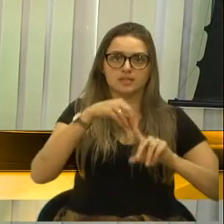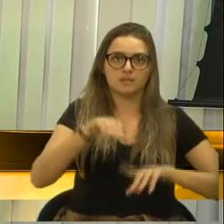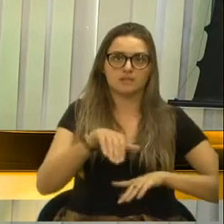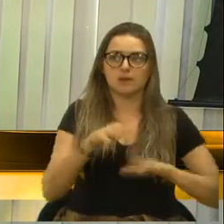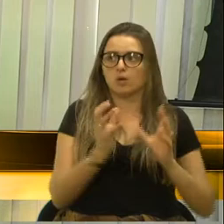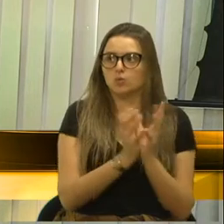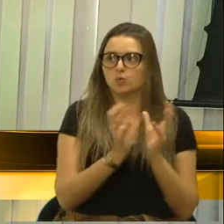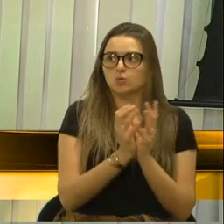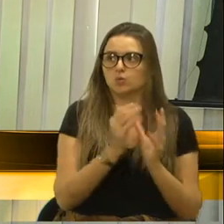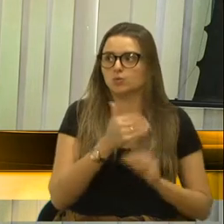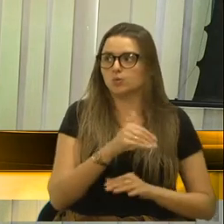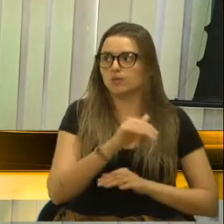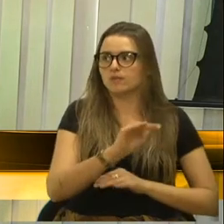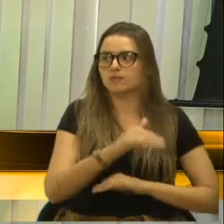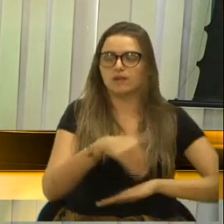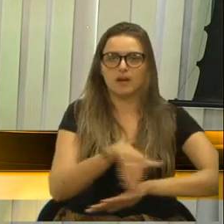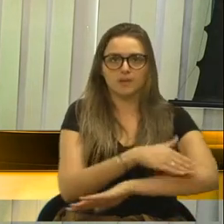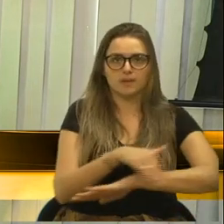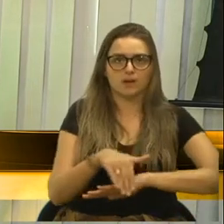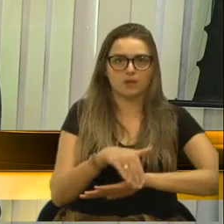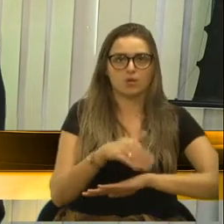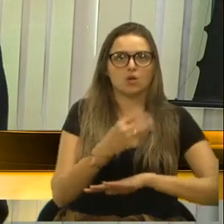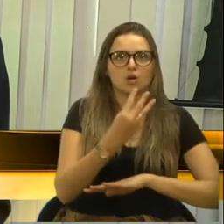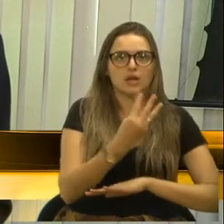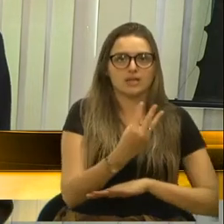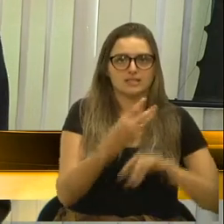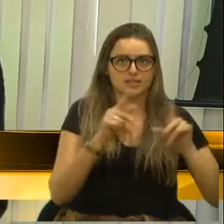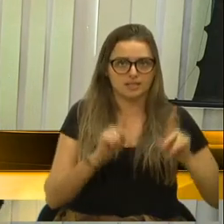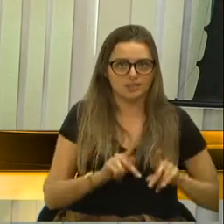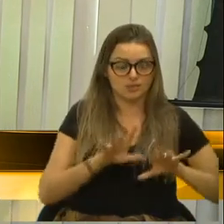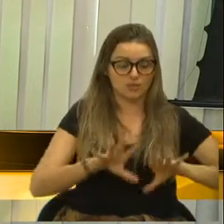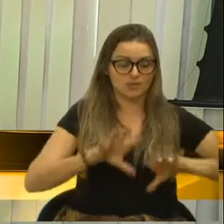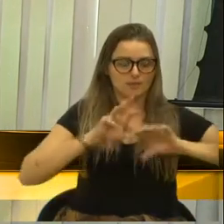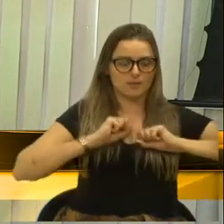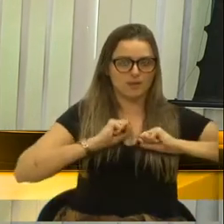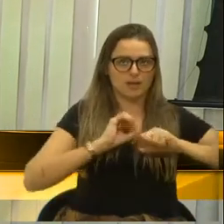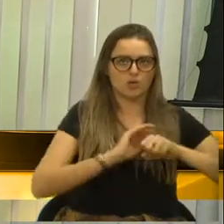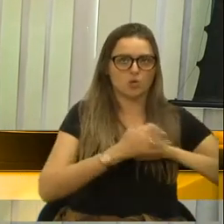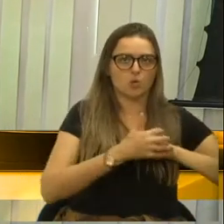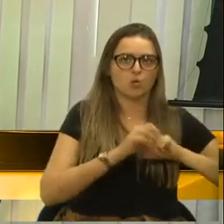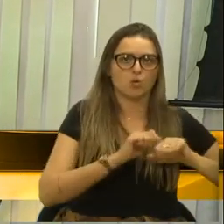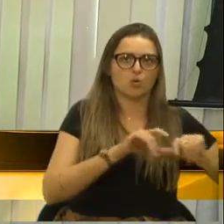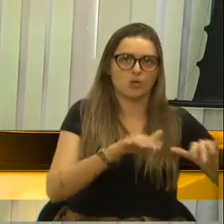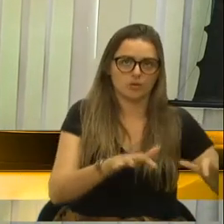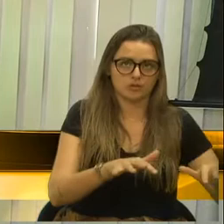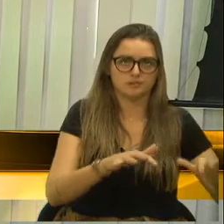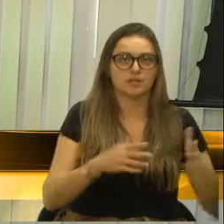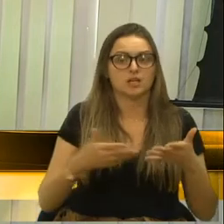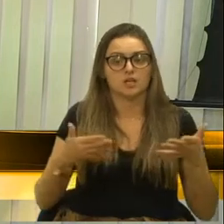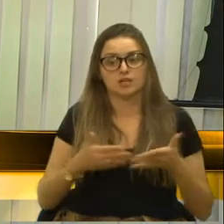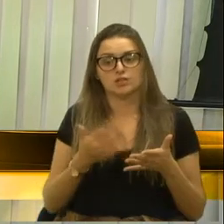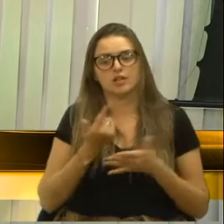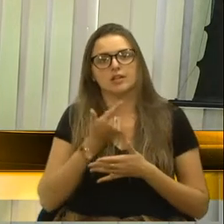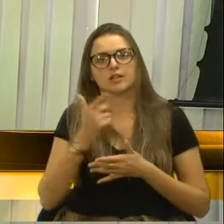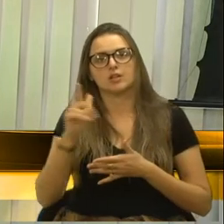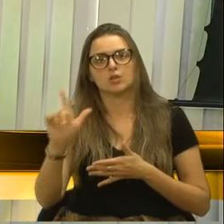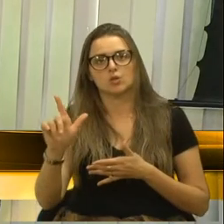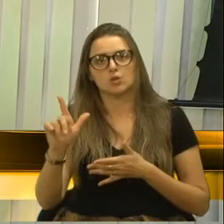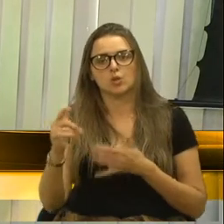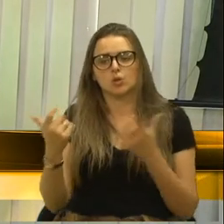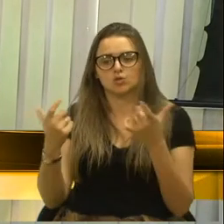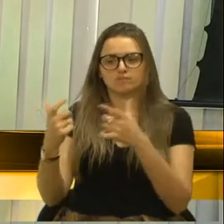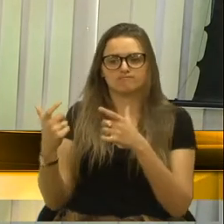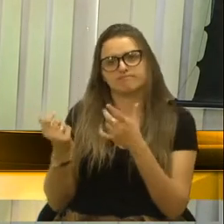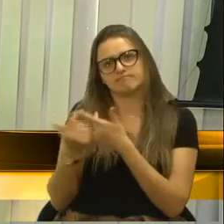onde surgiram até agora os 3 casos, já que outros setores não têm o risco tão